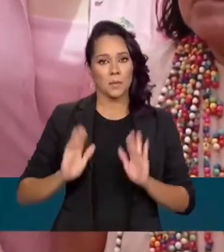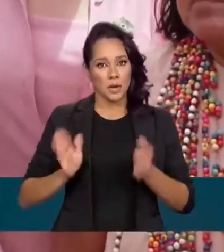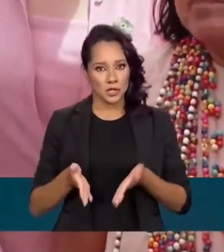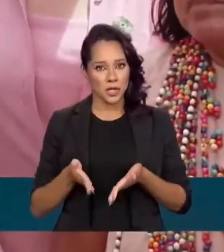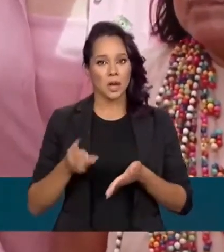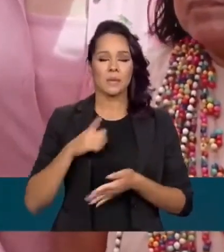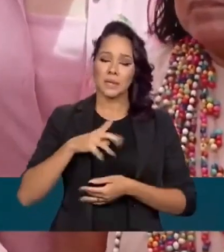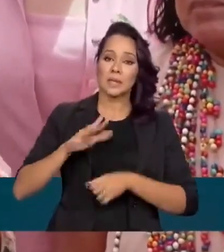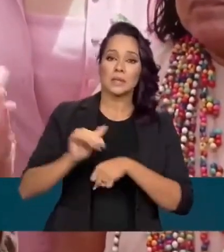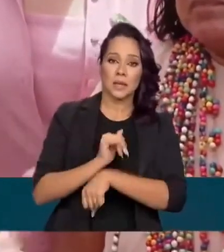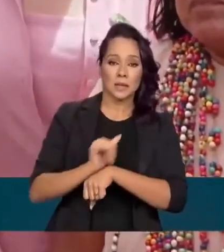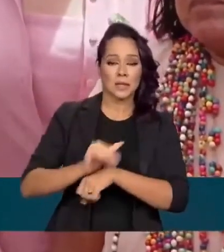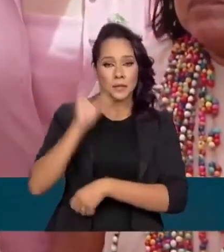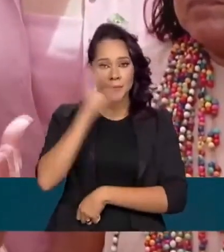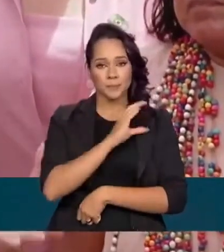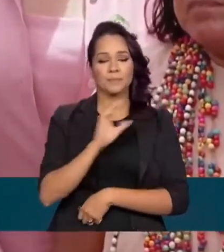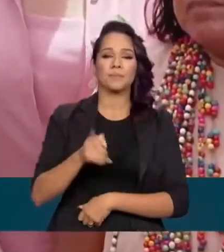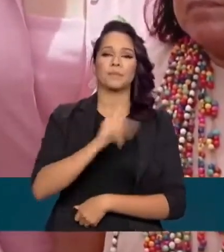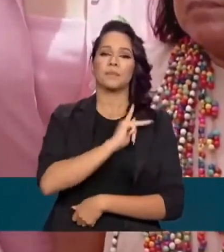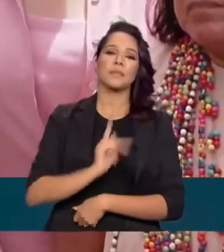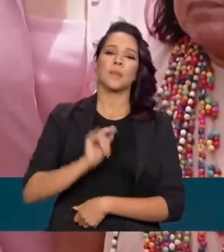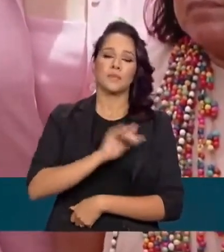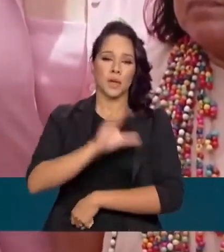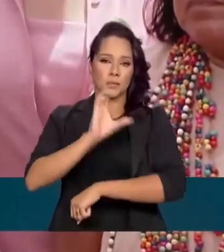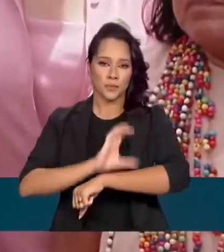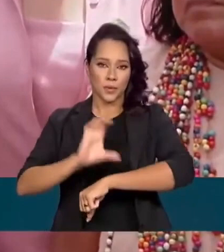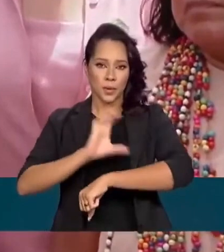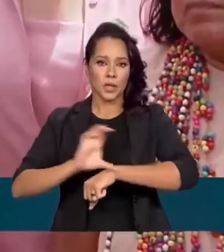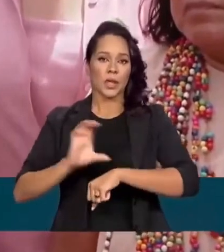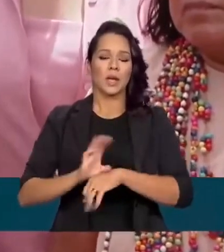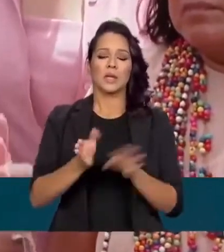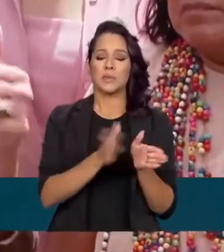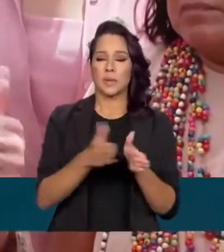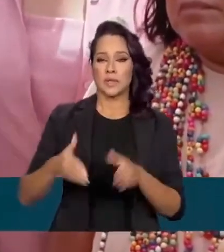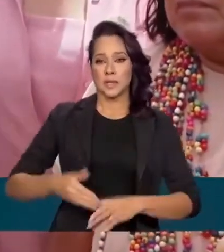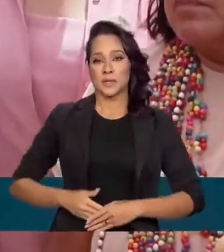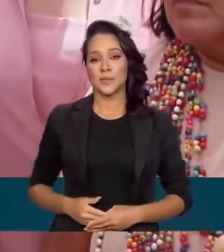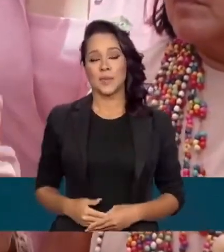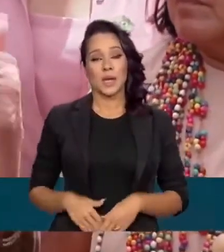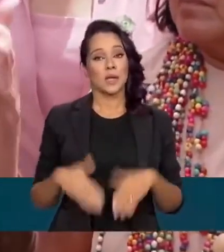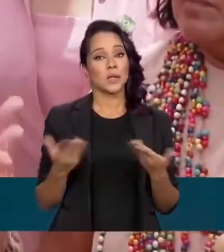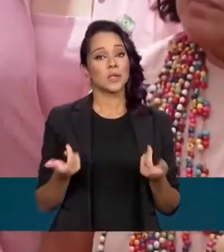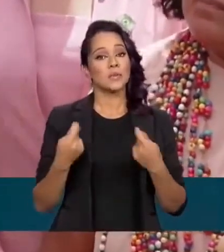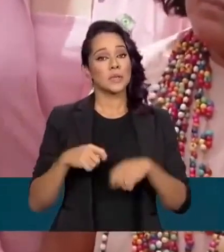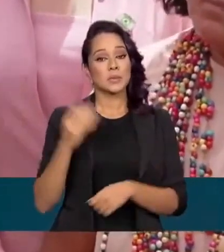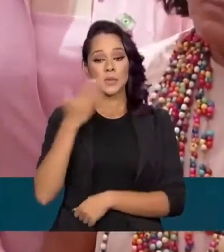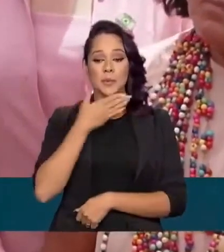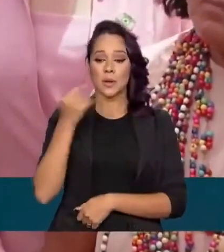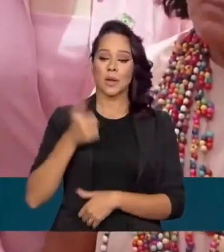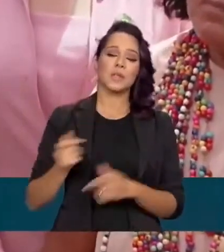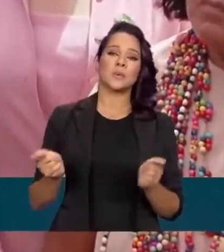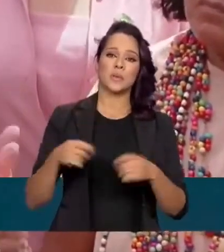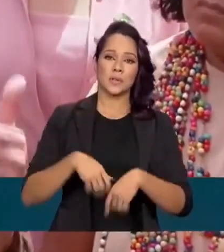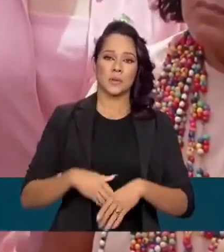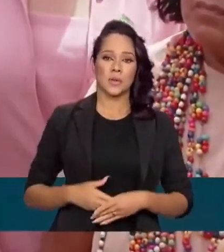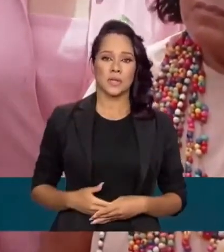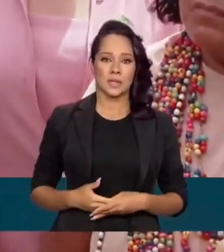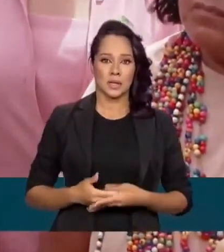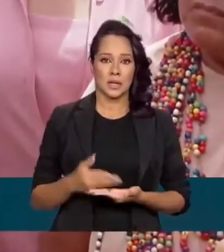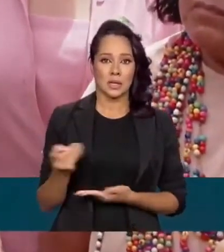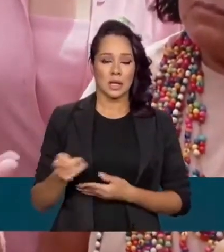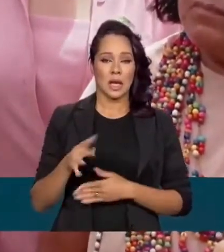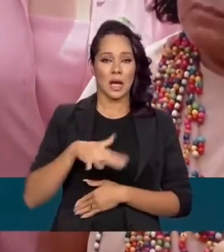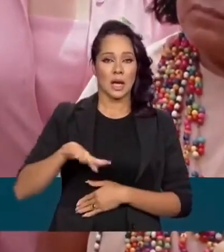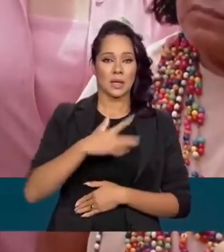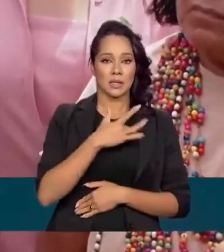tomando medidas, né, que o presidente vai coordenar esse processo. Então, nós precisamos melhorar as condições da Casa